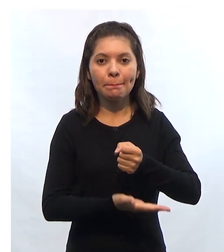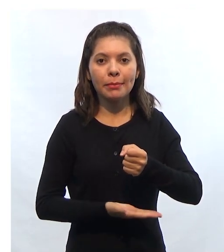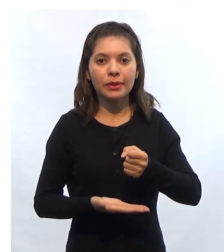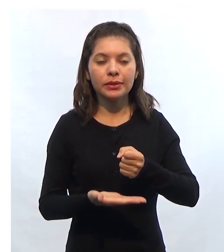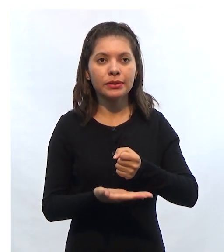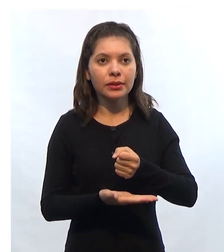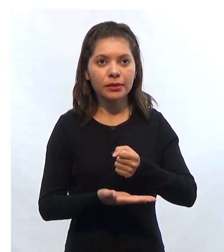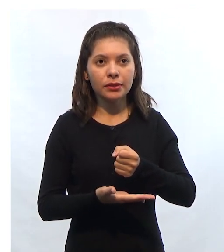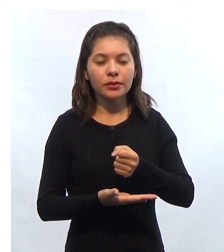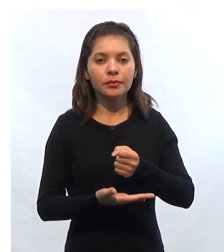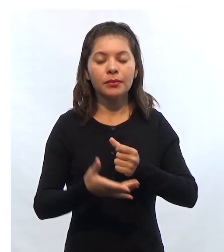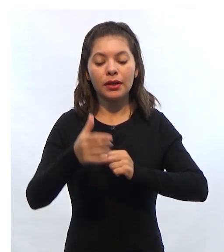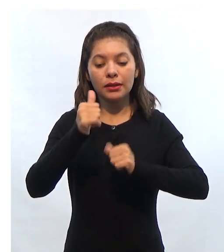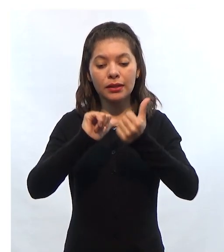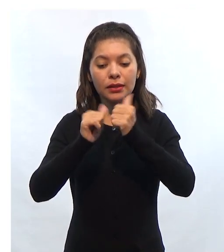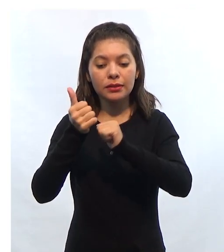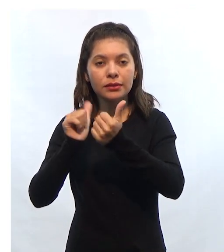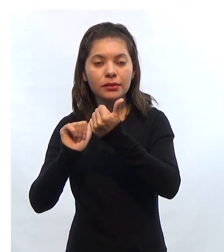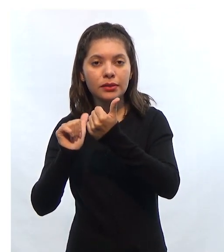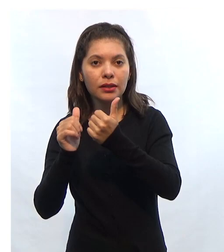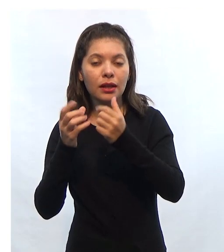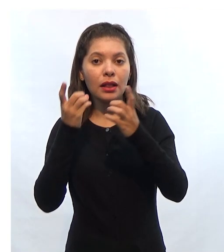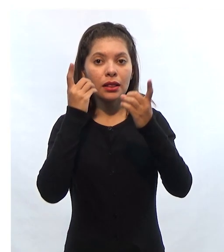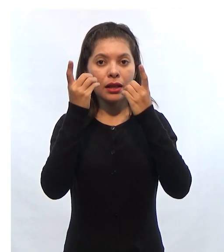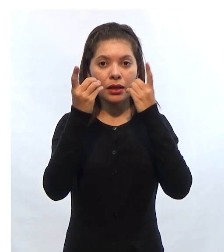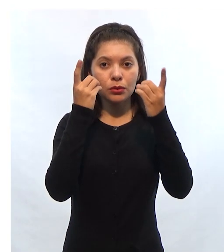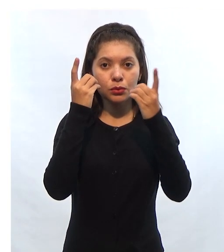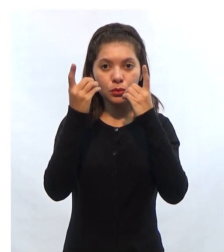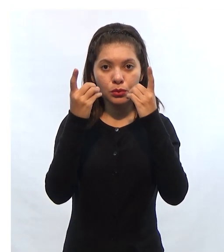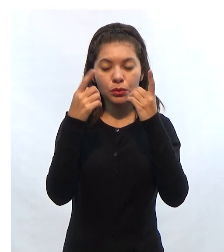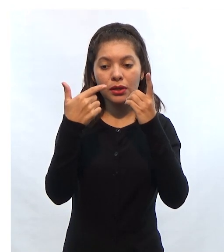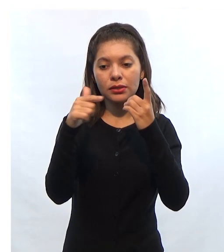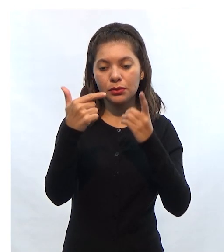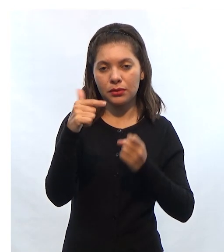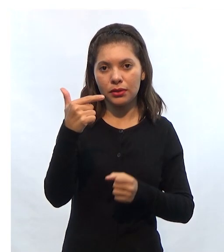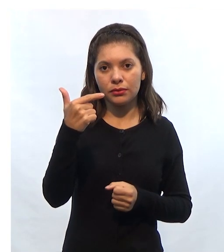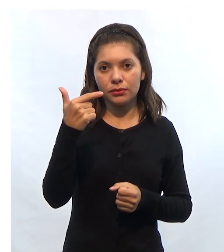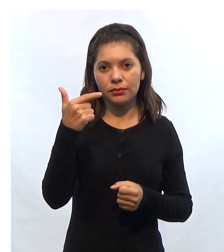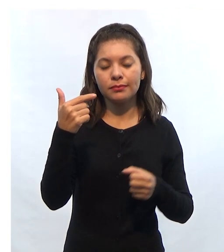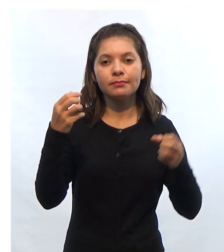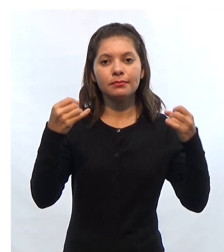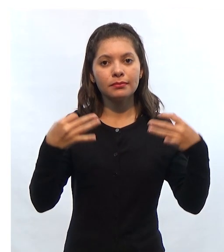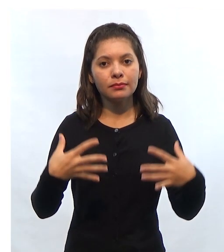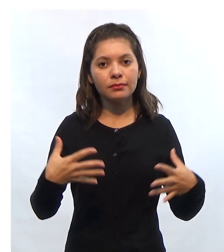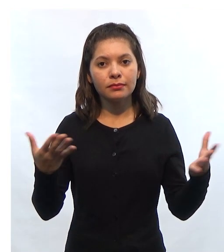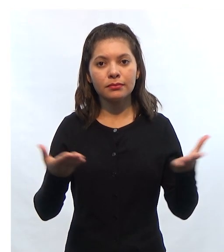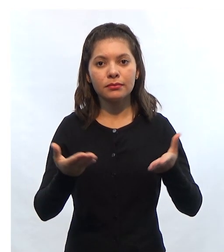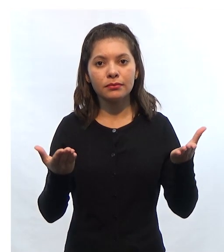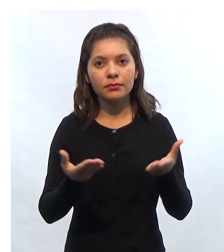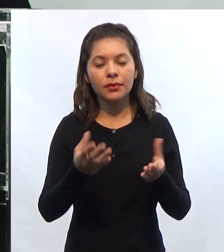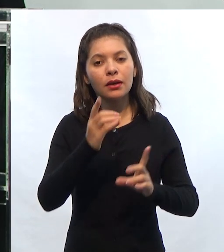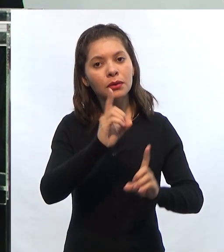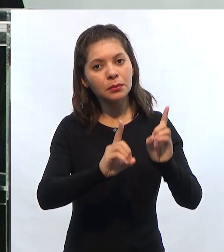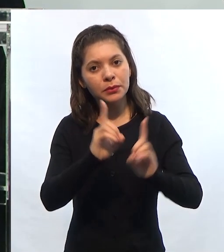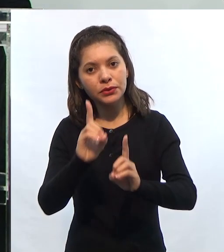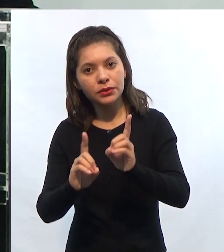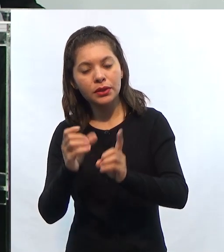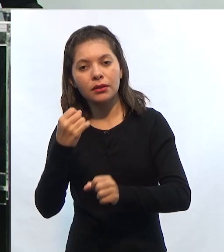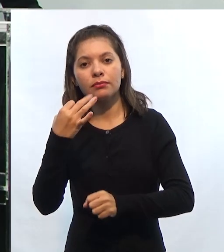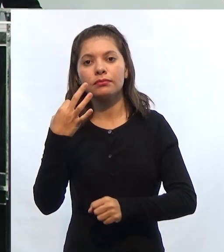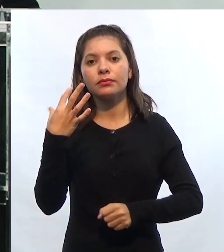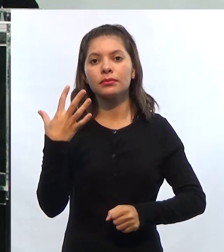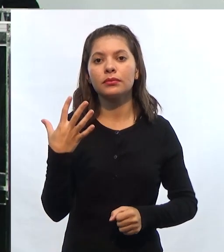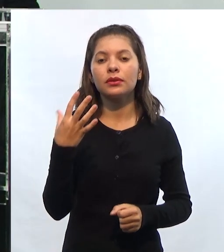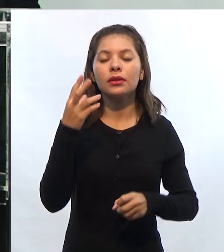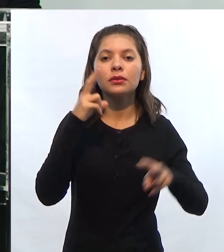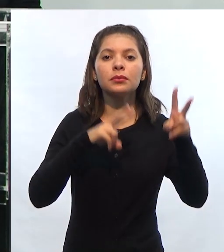basear, né, geralmente a análise que a gente vai fazer são através de dados secundários, como eu falei para vocês, né? Dados como o censo